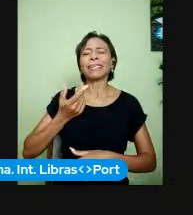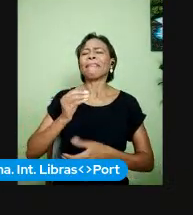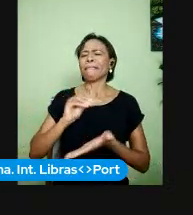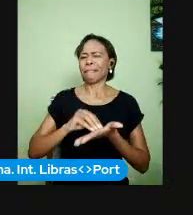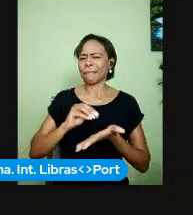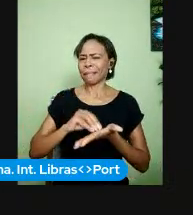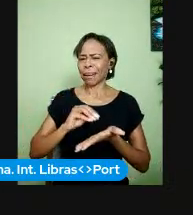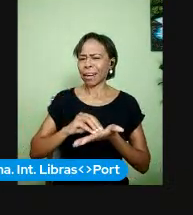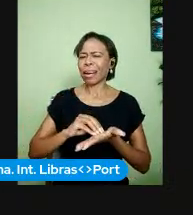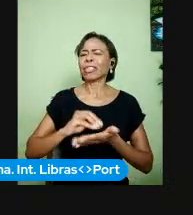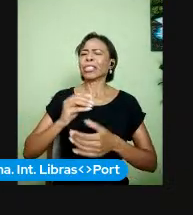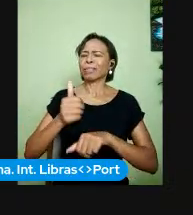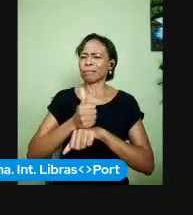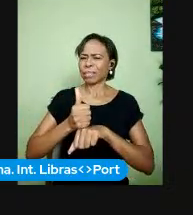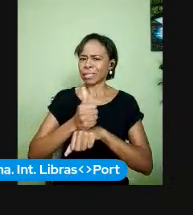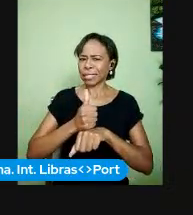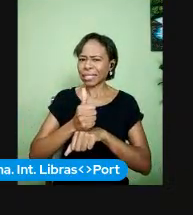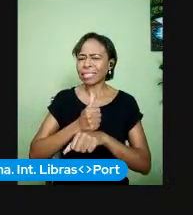atacarejo,